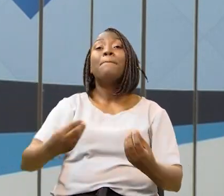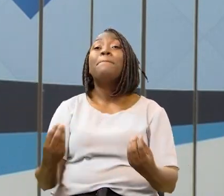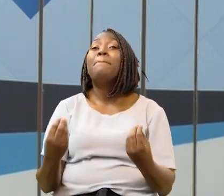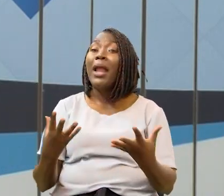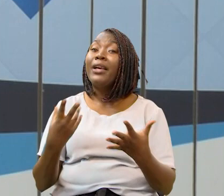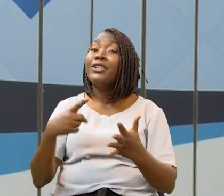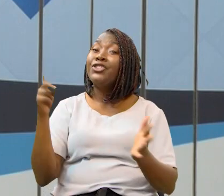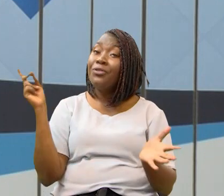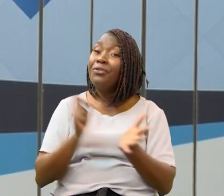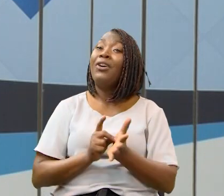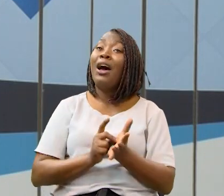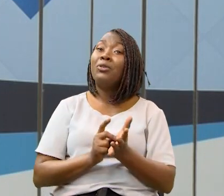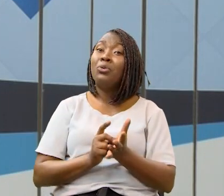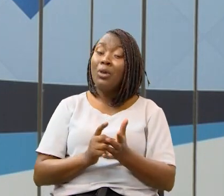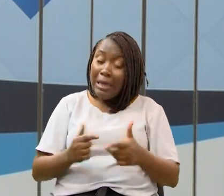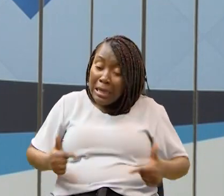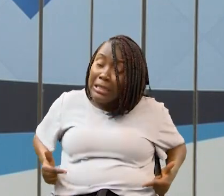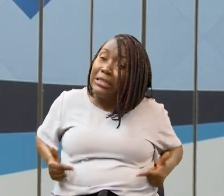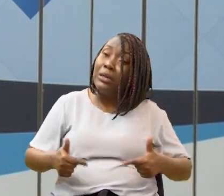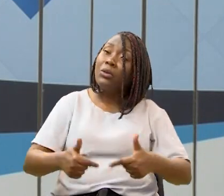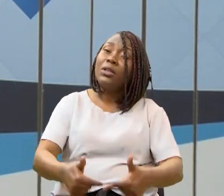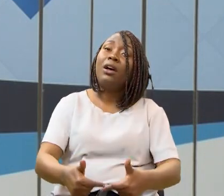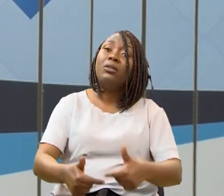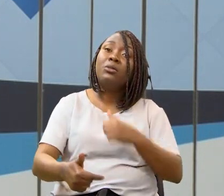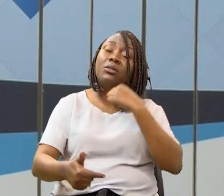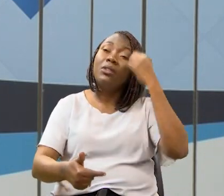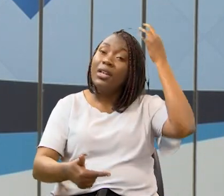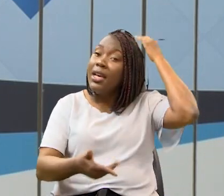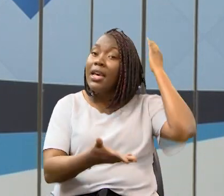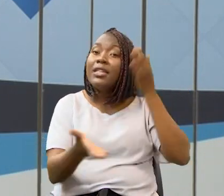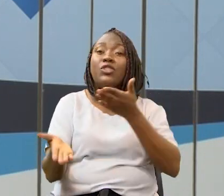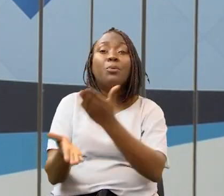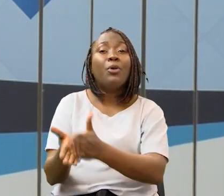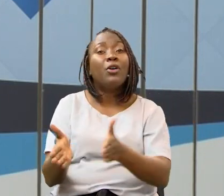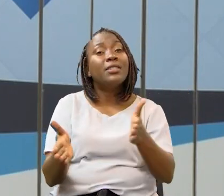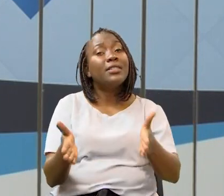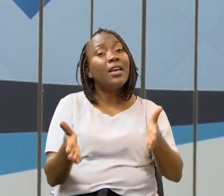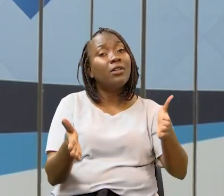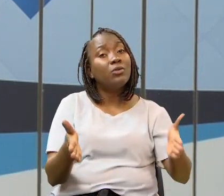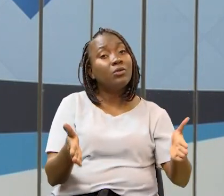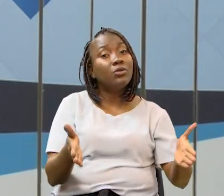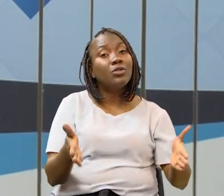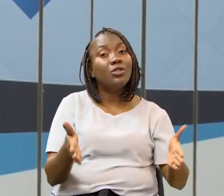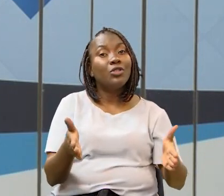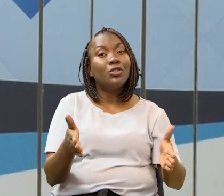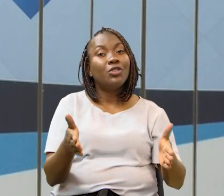de fato seja executado, né, esses processos de